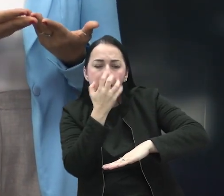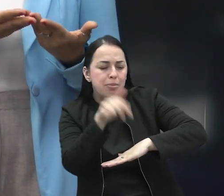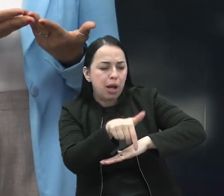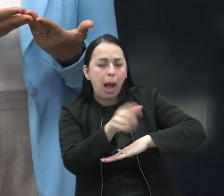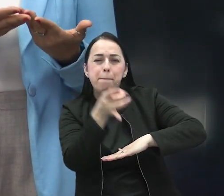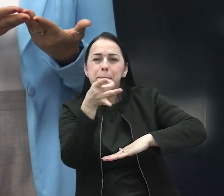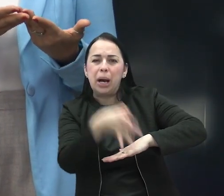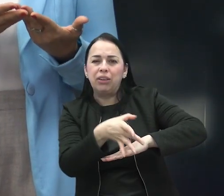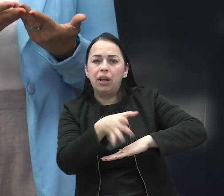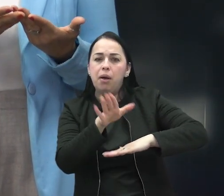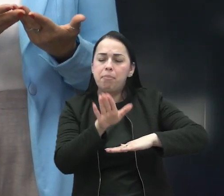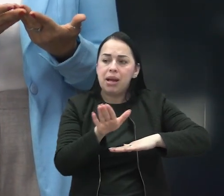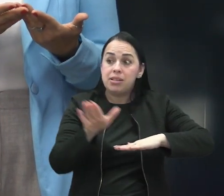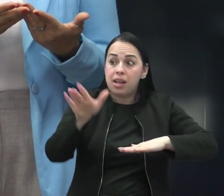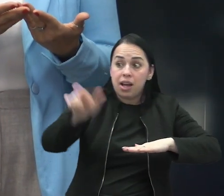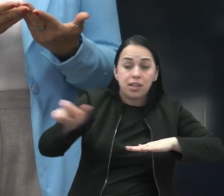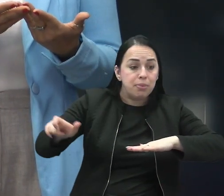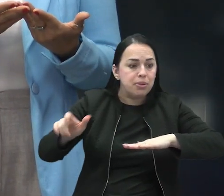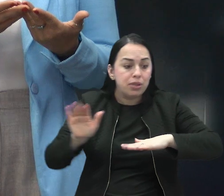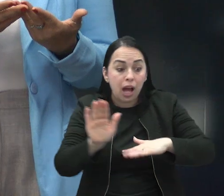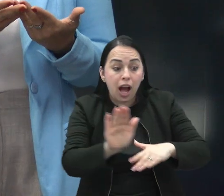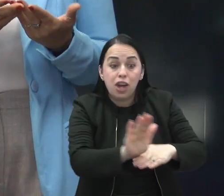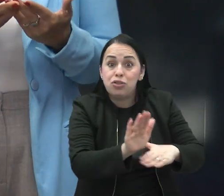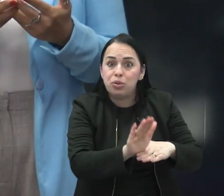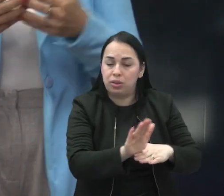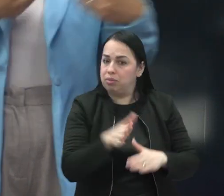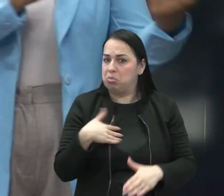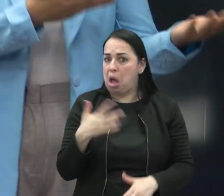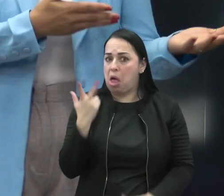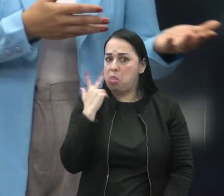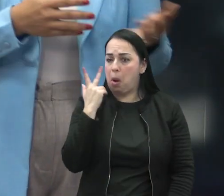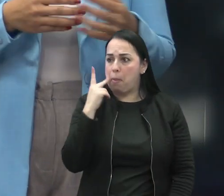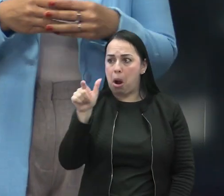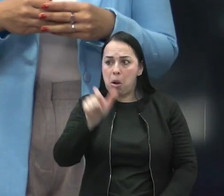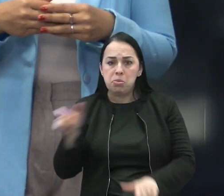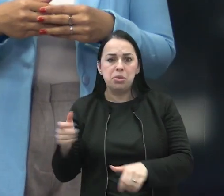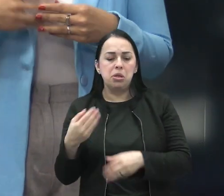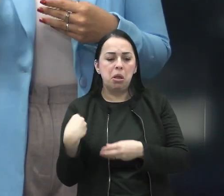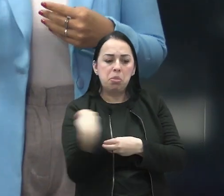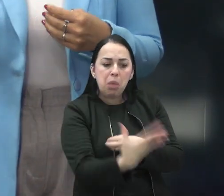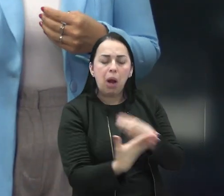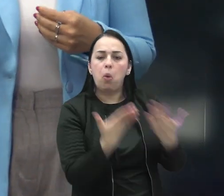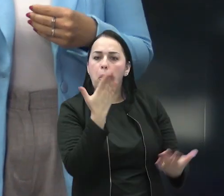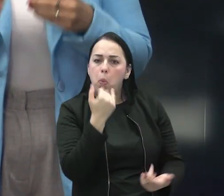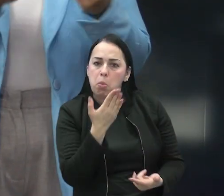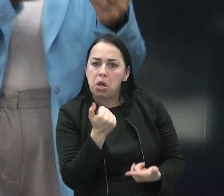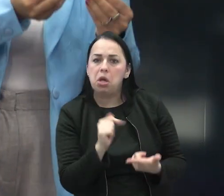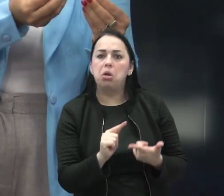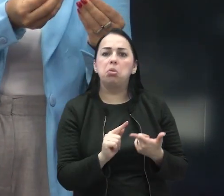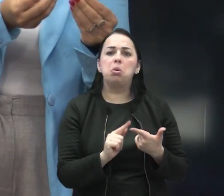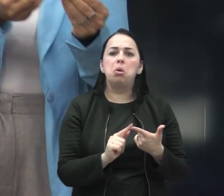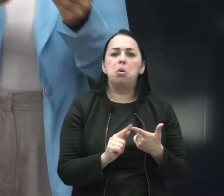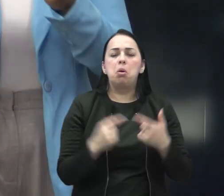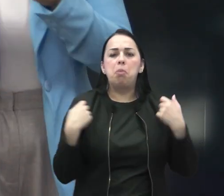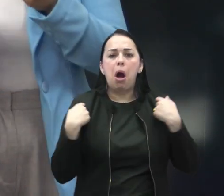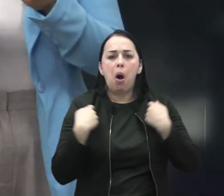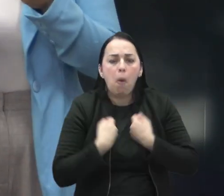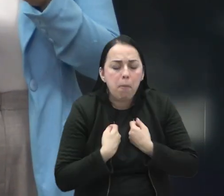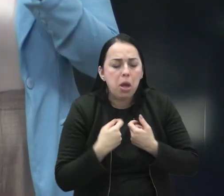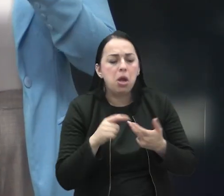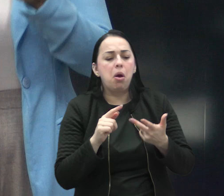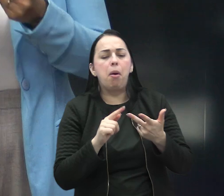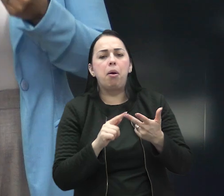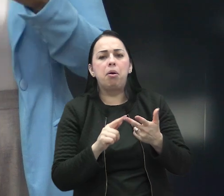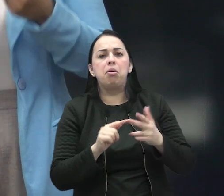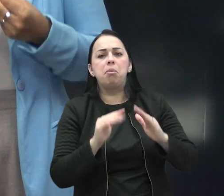da comunidade? É muito comum, né, encontrar moradores que alimentam ou oferecem uma roupinha, um